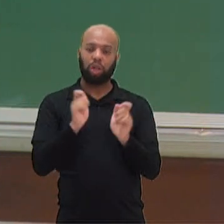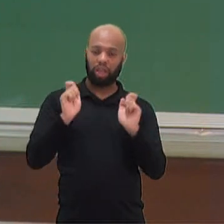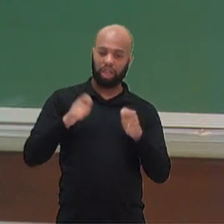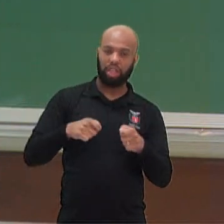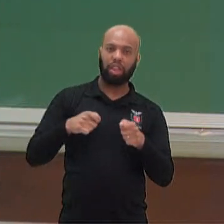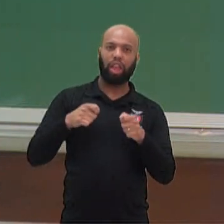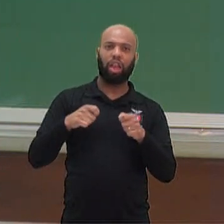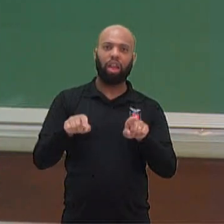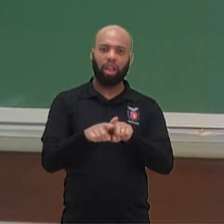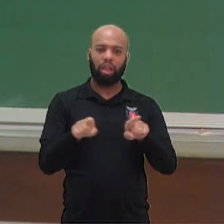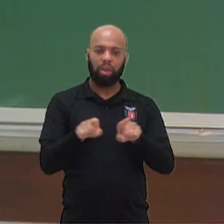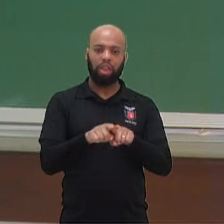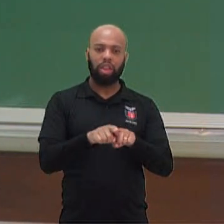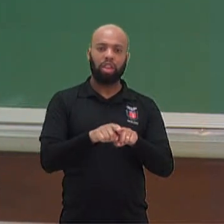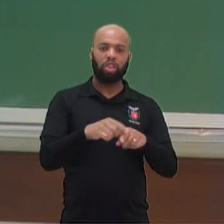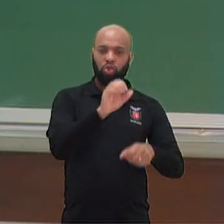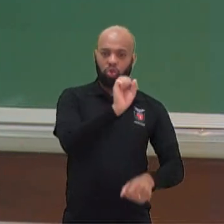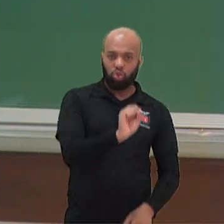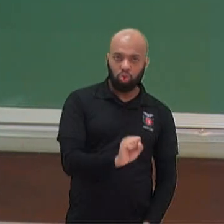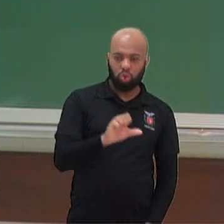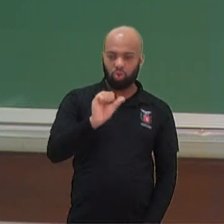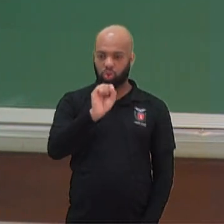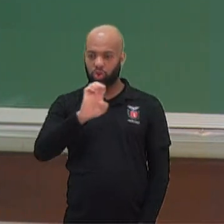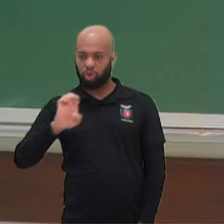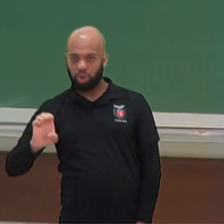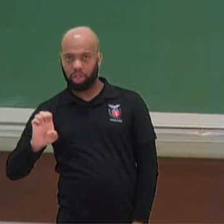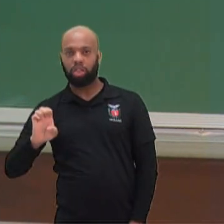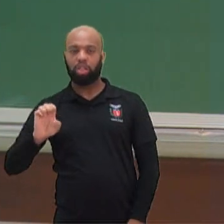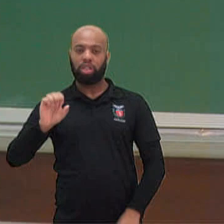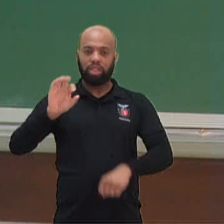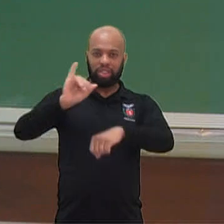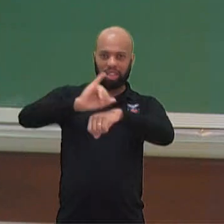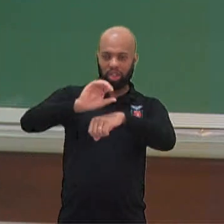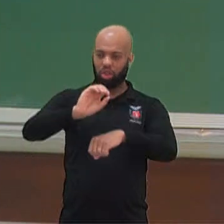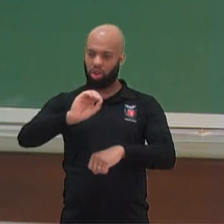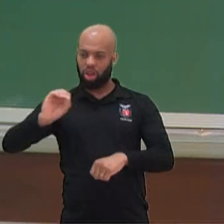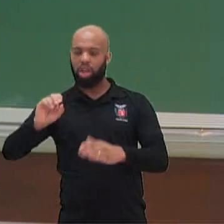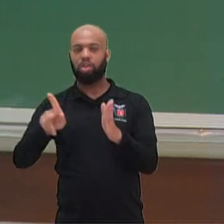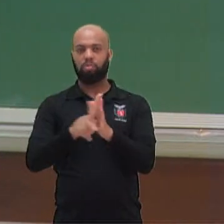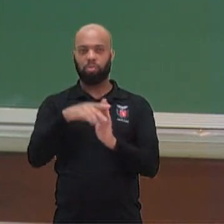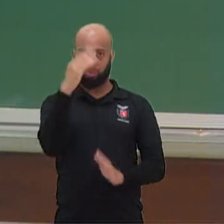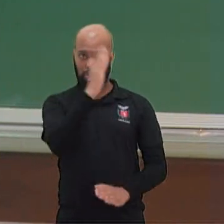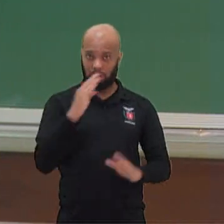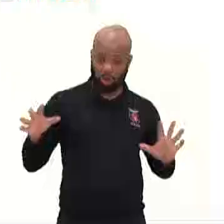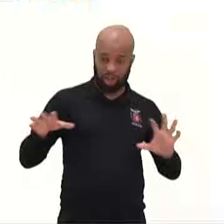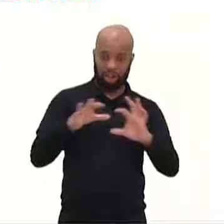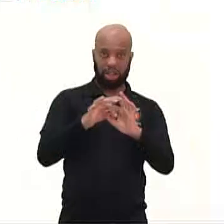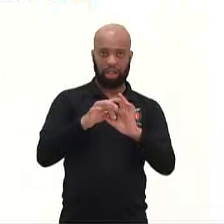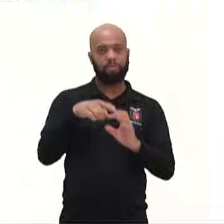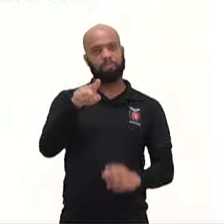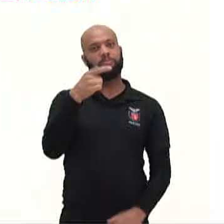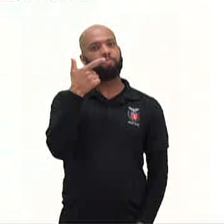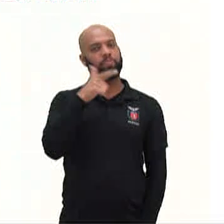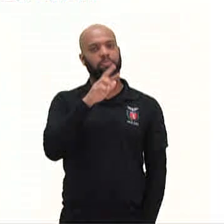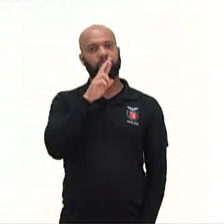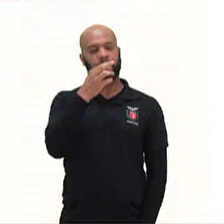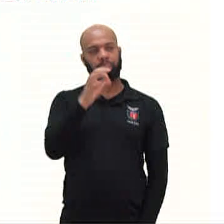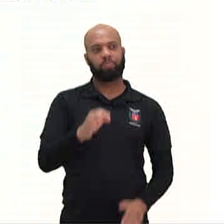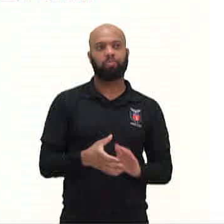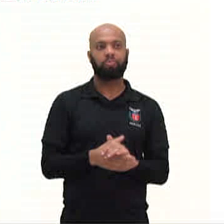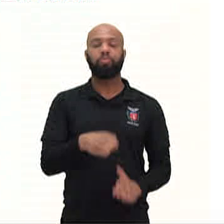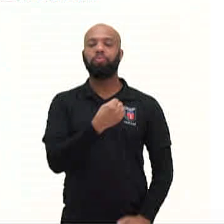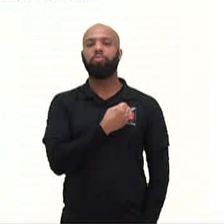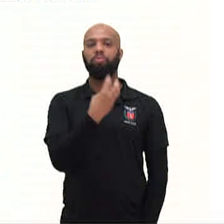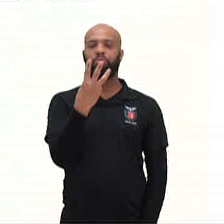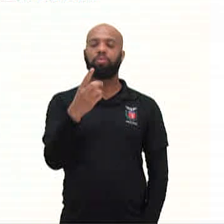né, ligando as regiões sul, sudeste, centro-oeste, do Brasil, você acertou. Número 3. Em quais estados